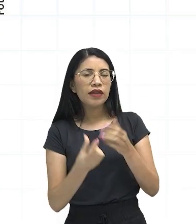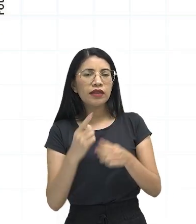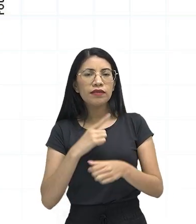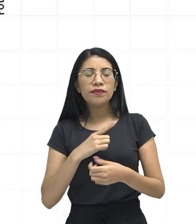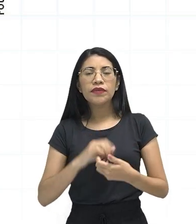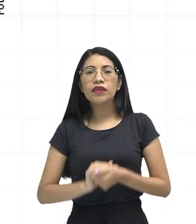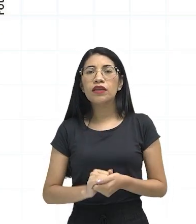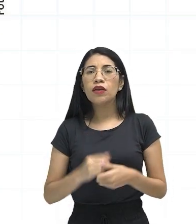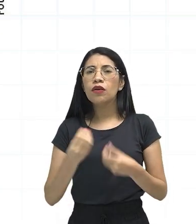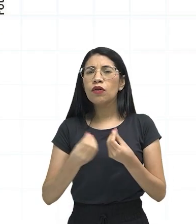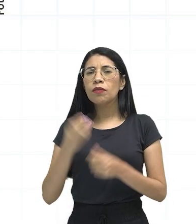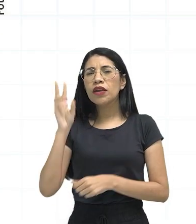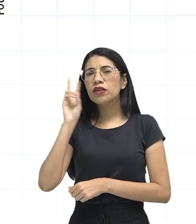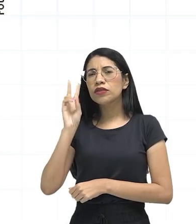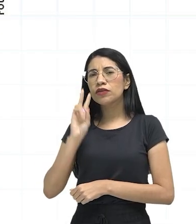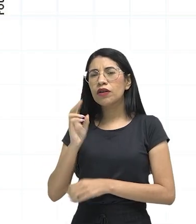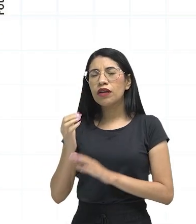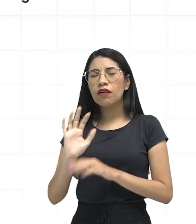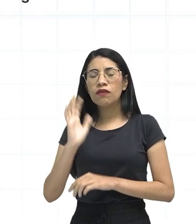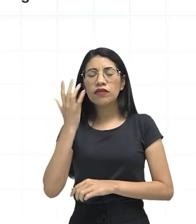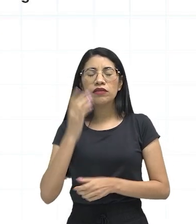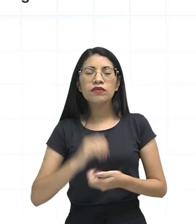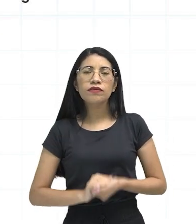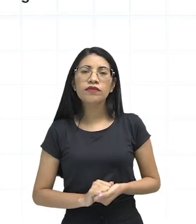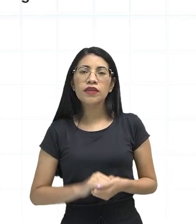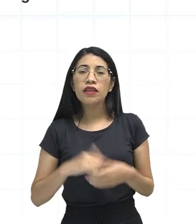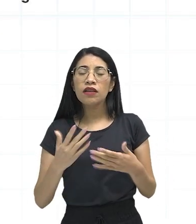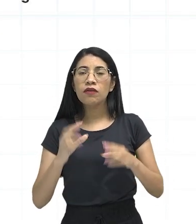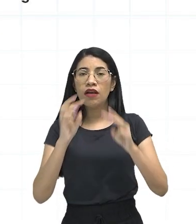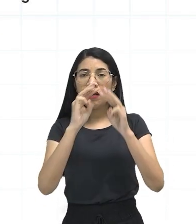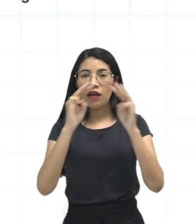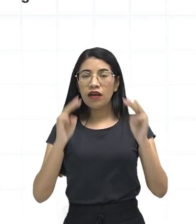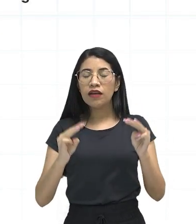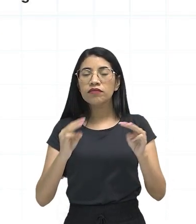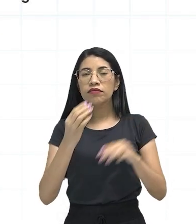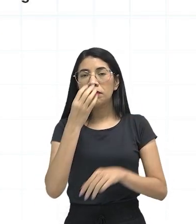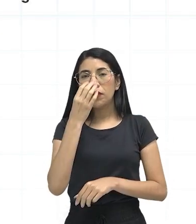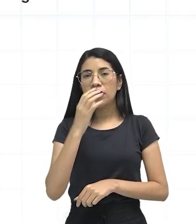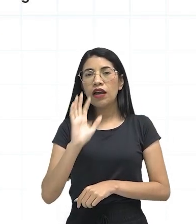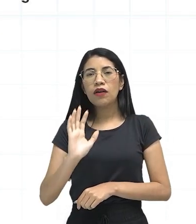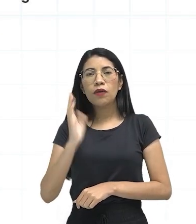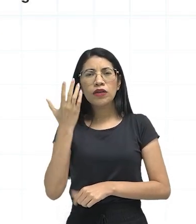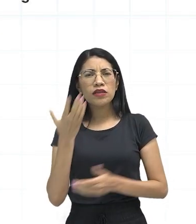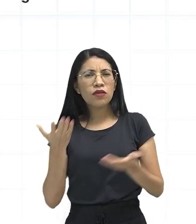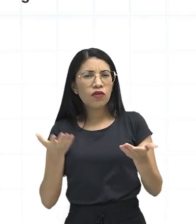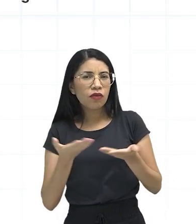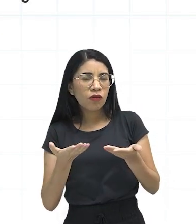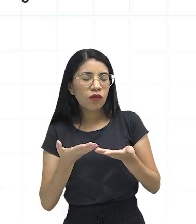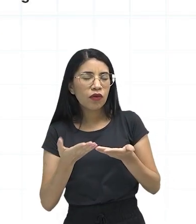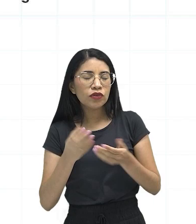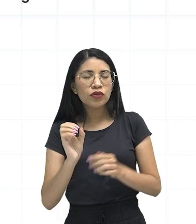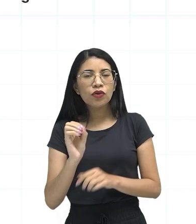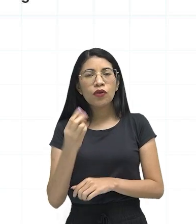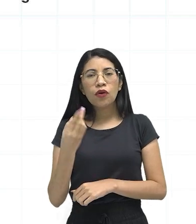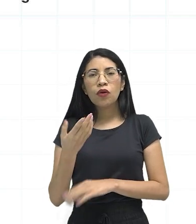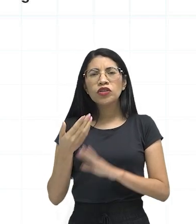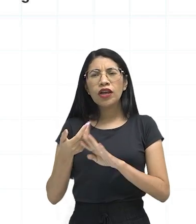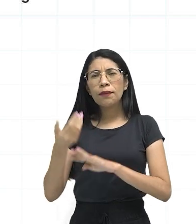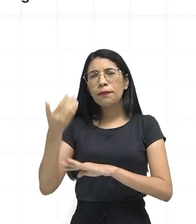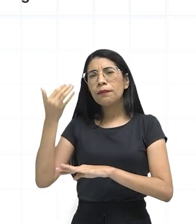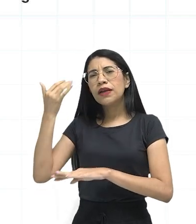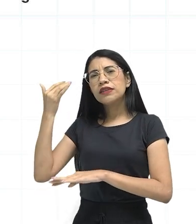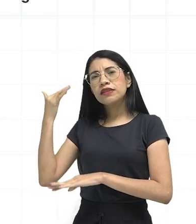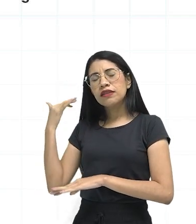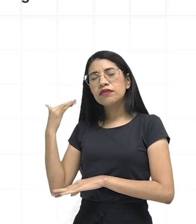ver um pouquinho da história. Será que a ginástica circense, ela ocorreu nos dias de hoje, ou ela já tem uma